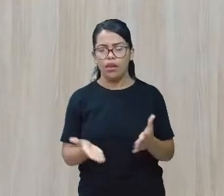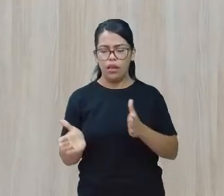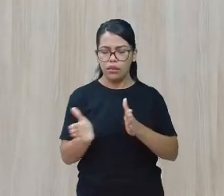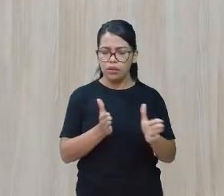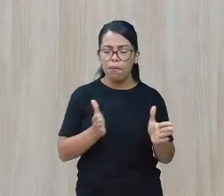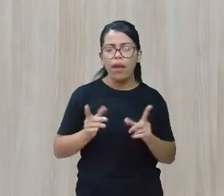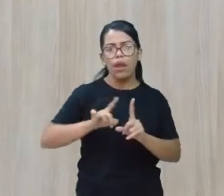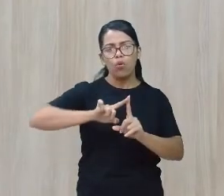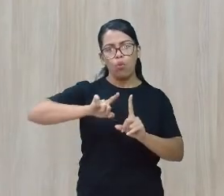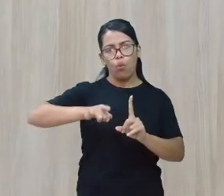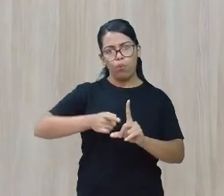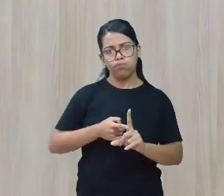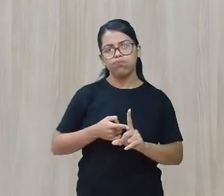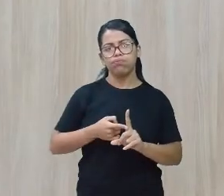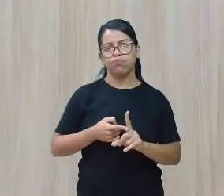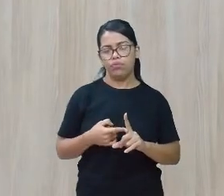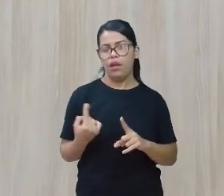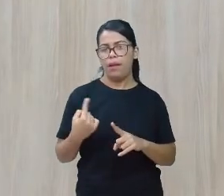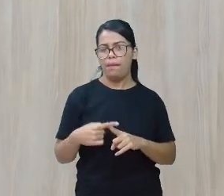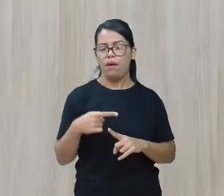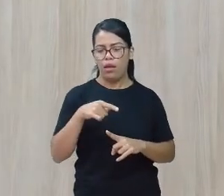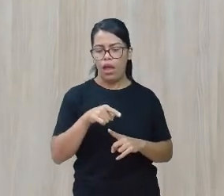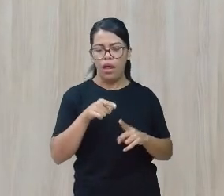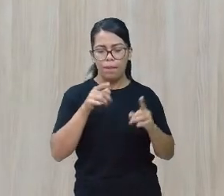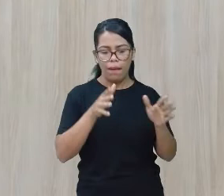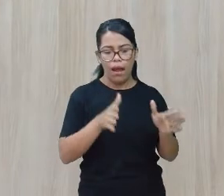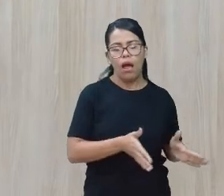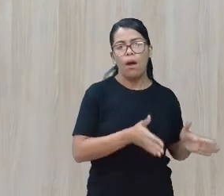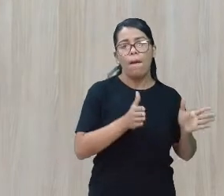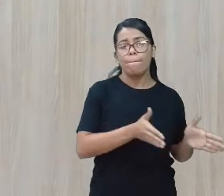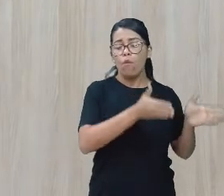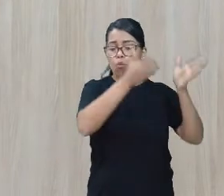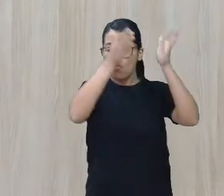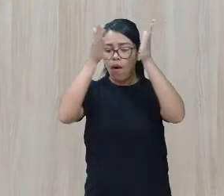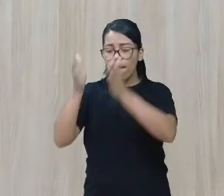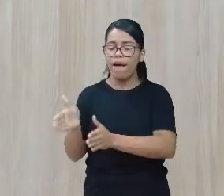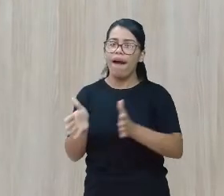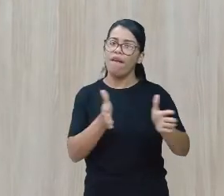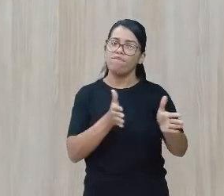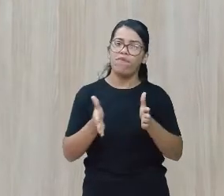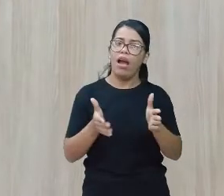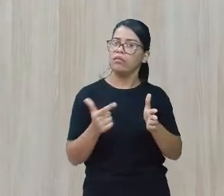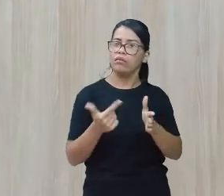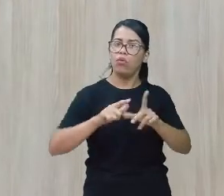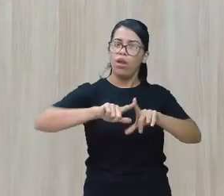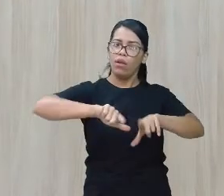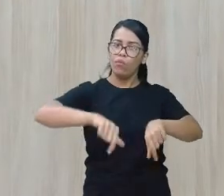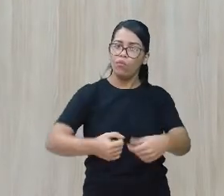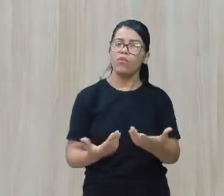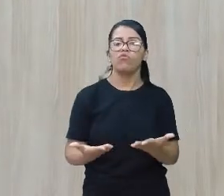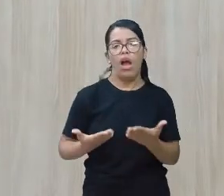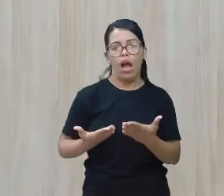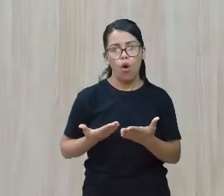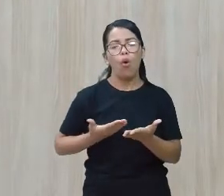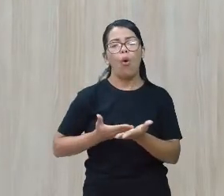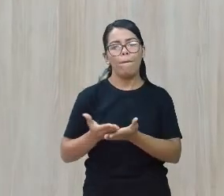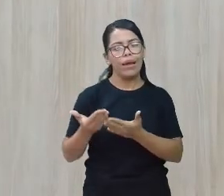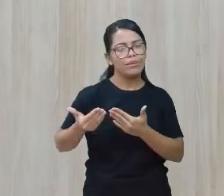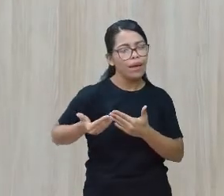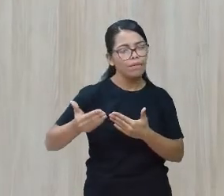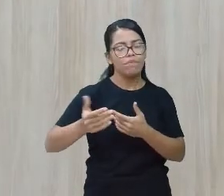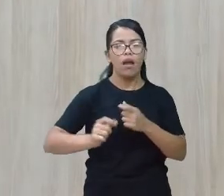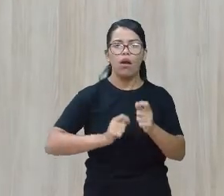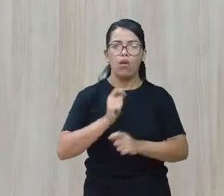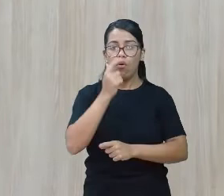nessa fase. Além de passarem na fase da adolescência, elas já começam enfrentando uma gravidez.